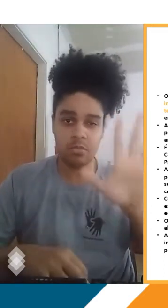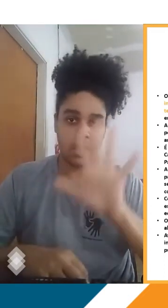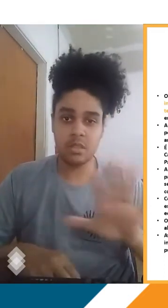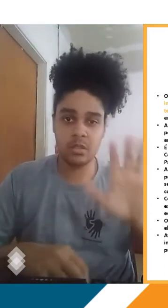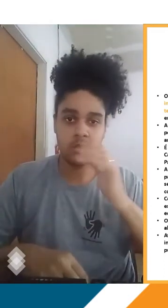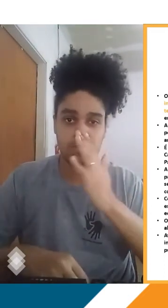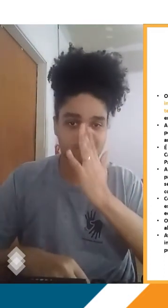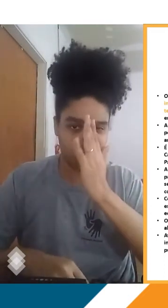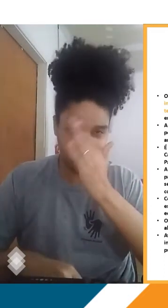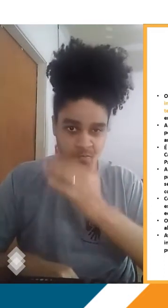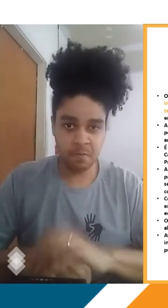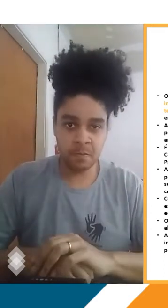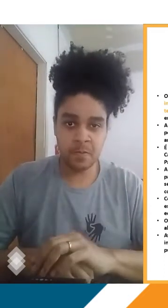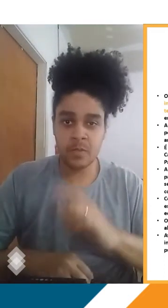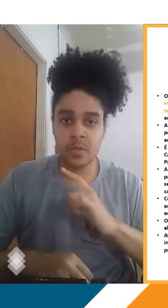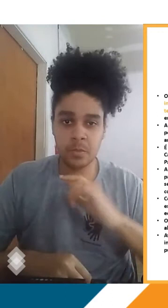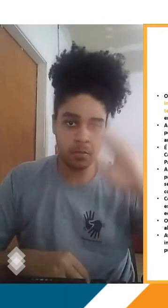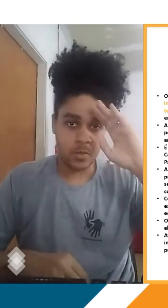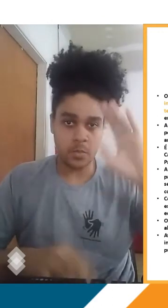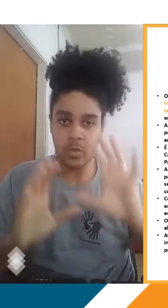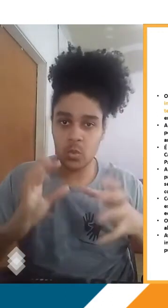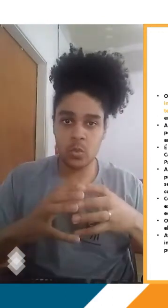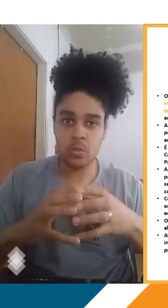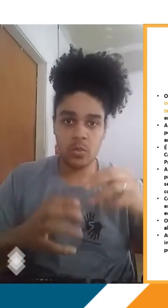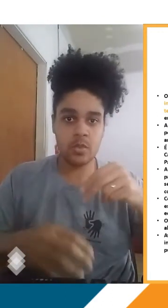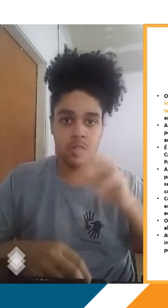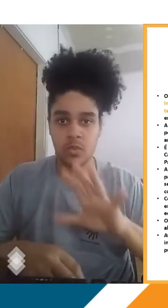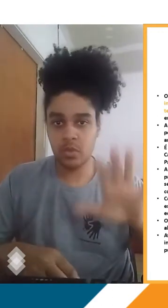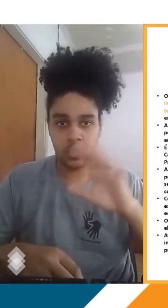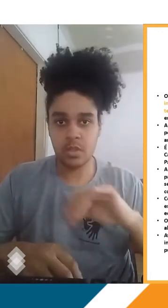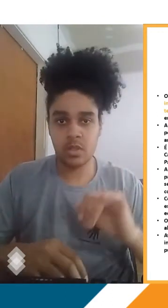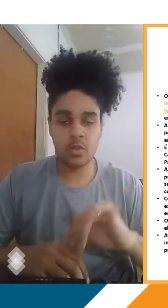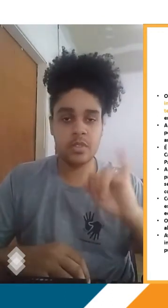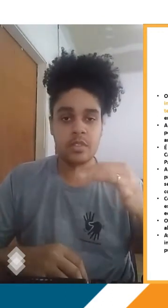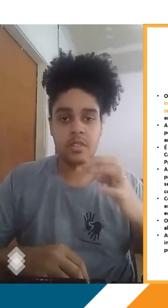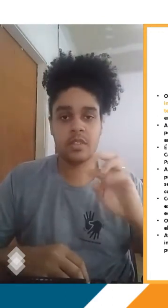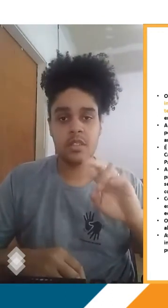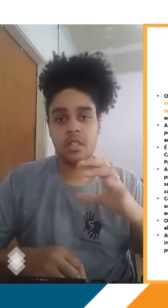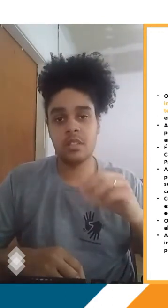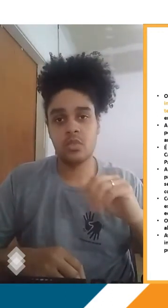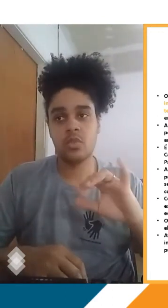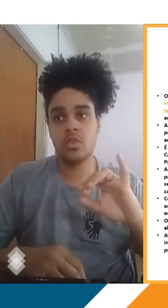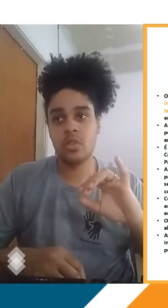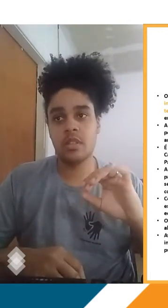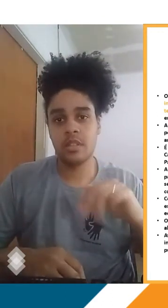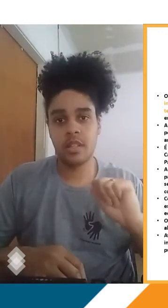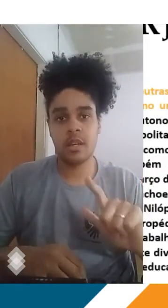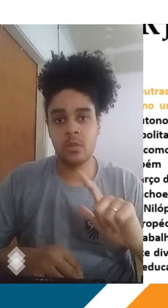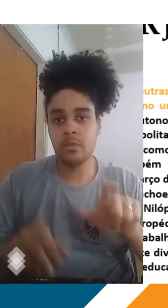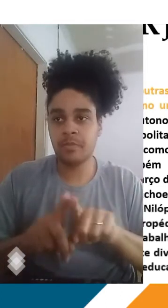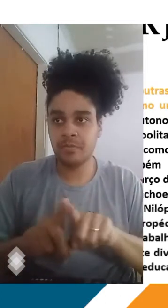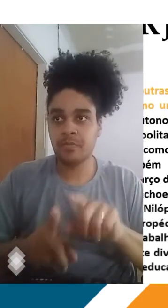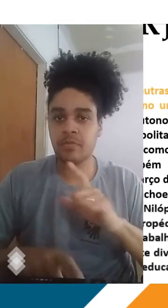navais, metalurgias, siderúrgicas, farmacêuticas, reúne os principais grupos nacionais e internacionais do setor naval e os maiores estaleiros do país. Ao lado